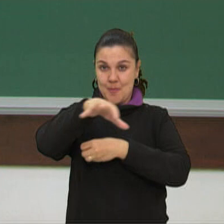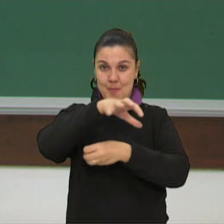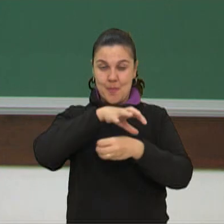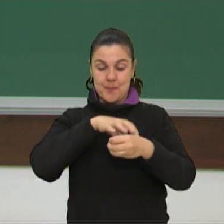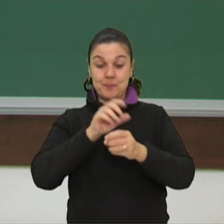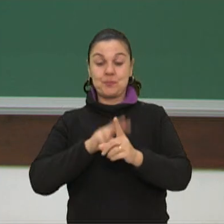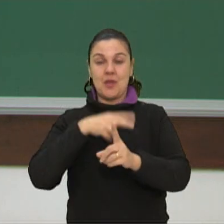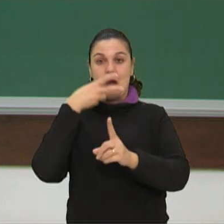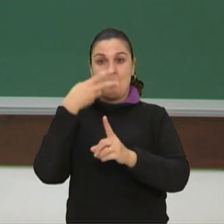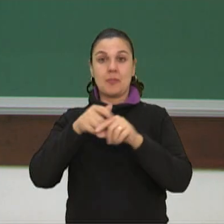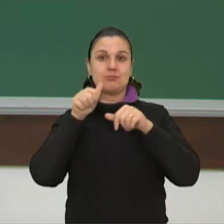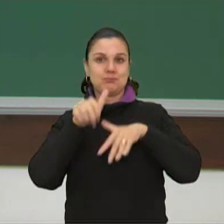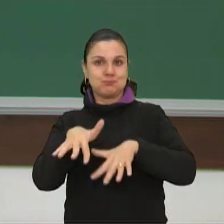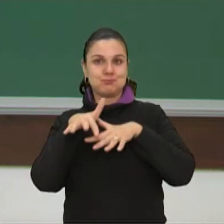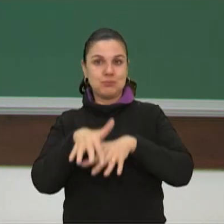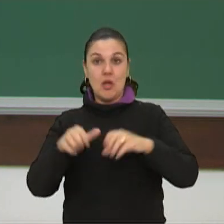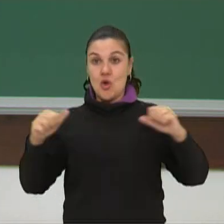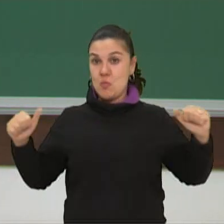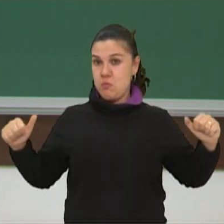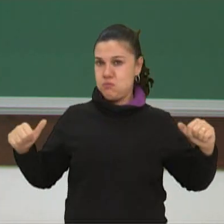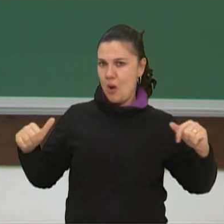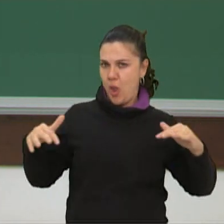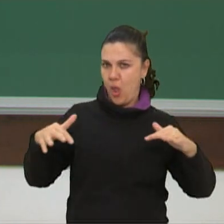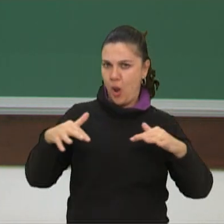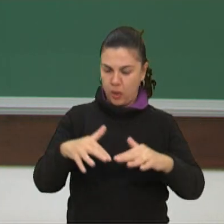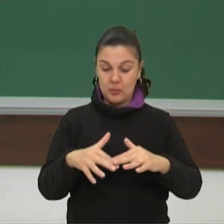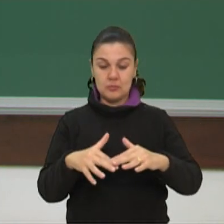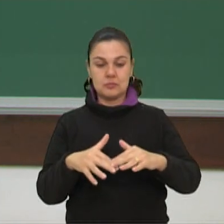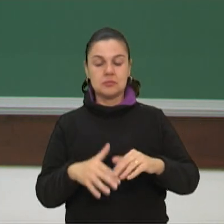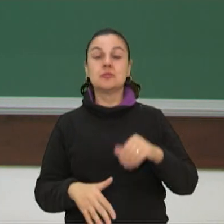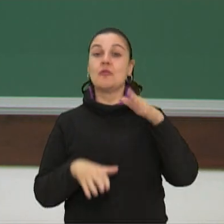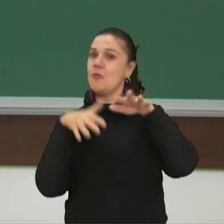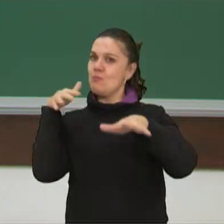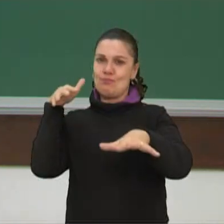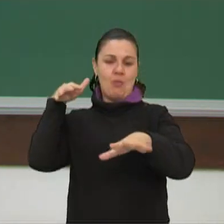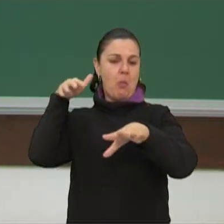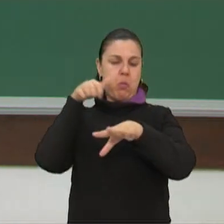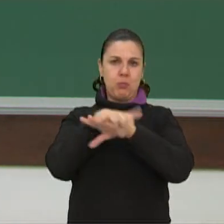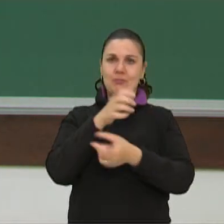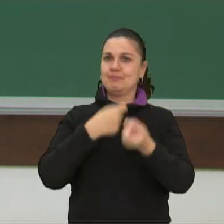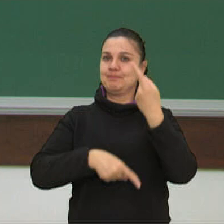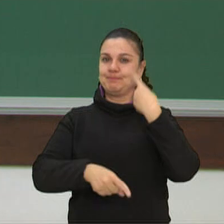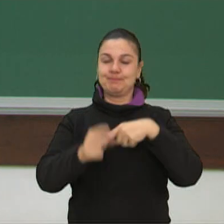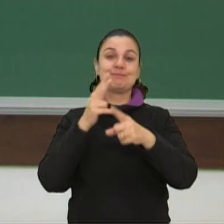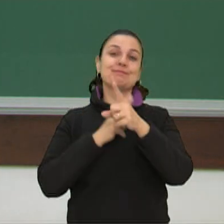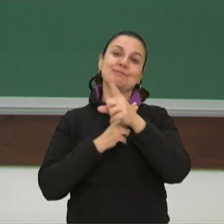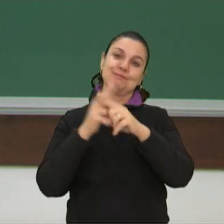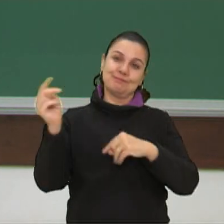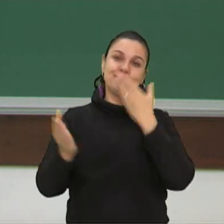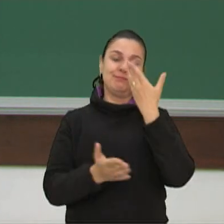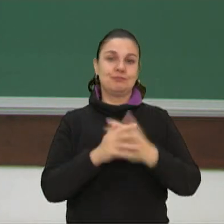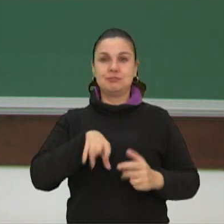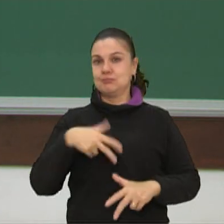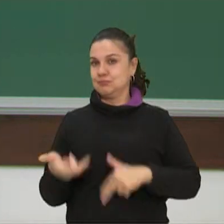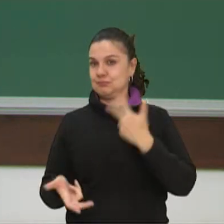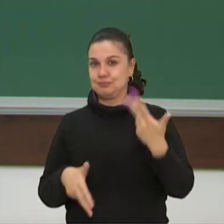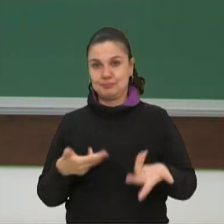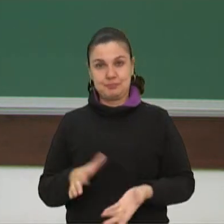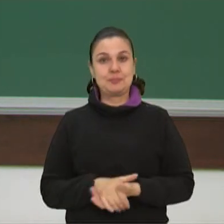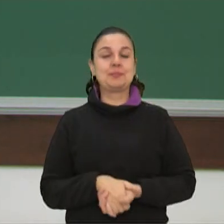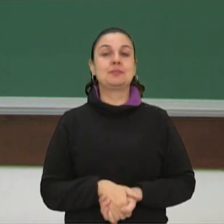redor, maior número de tropas. Quando ele reuniu essas tropas, ele foi para cima dos revoltosos e venceu essa revolta de Vila